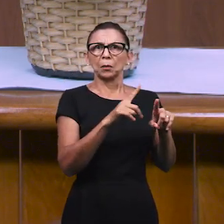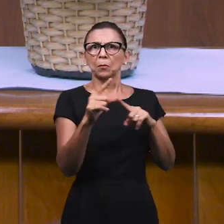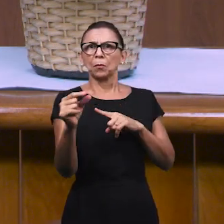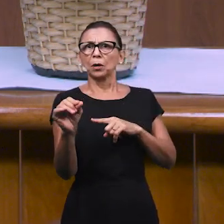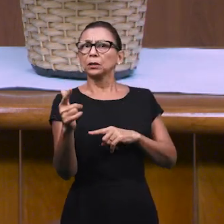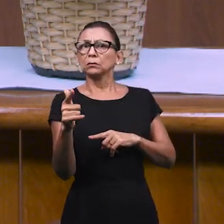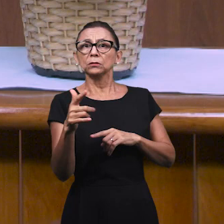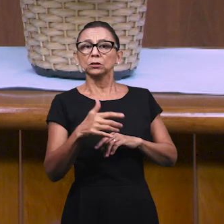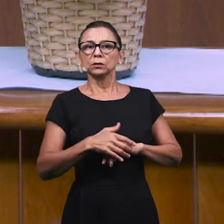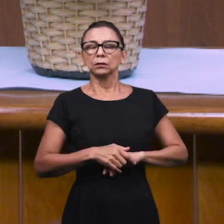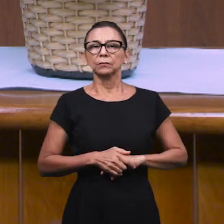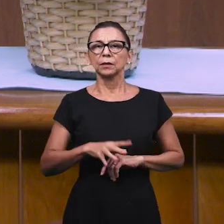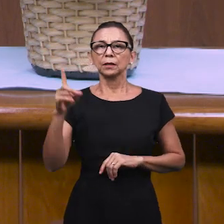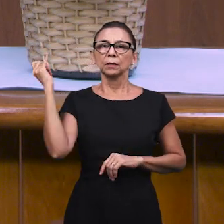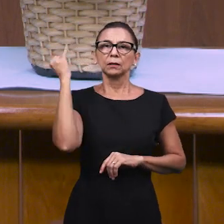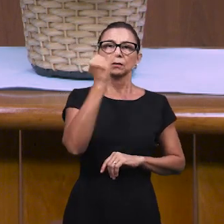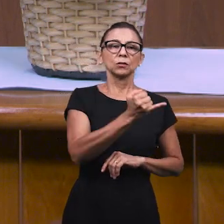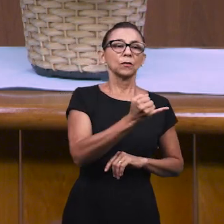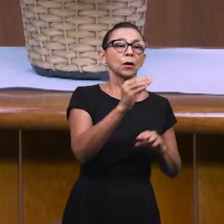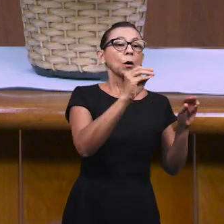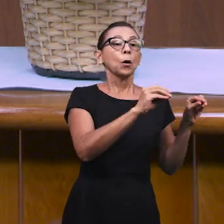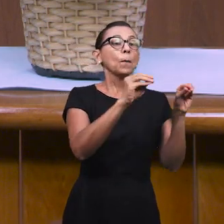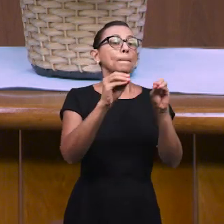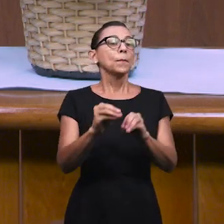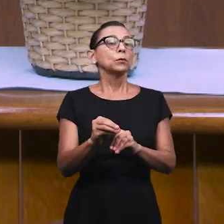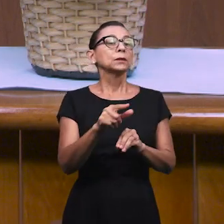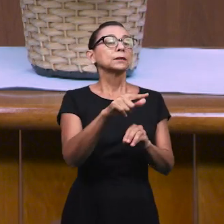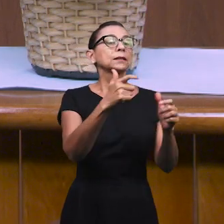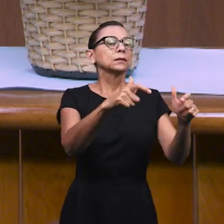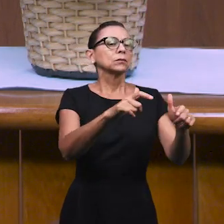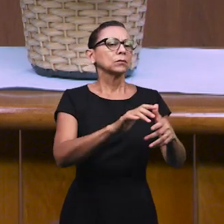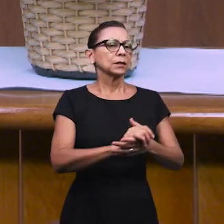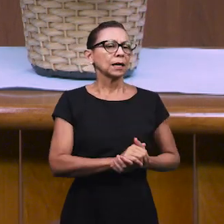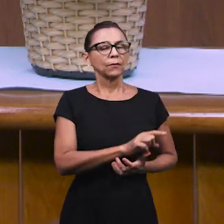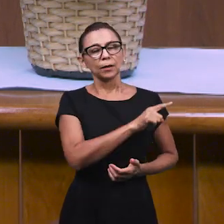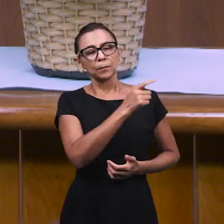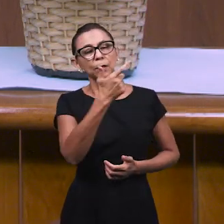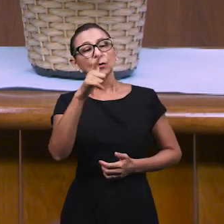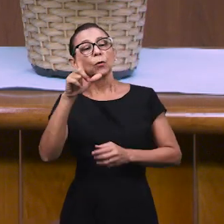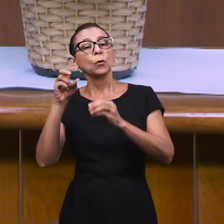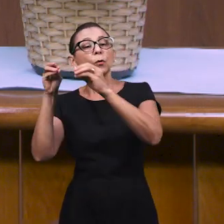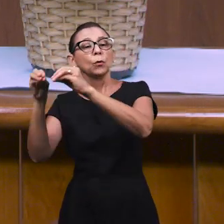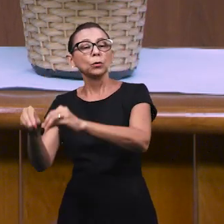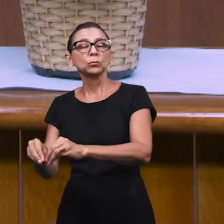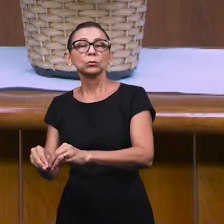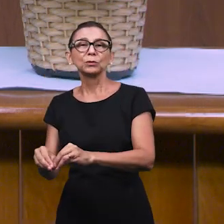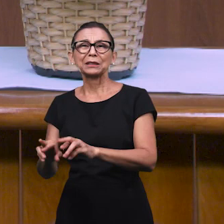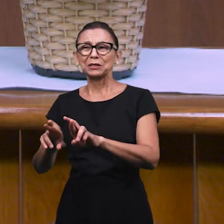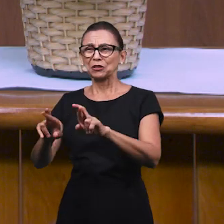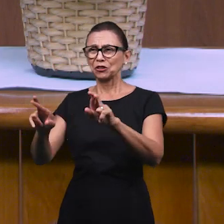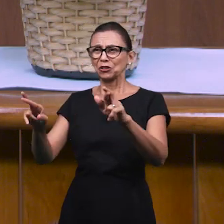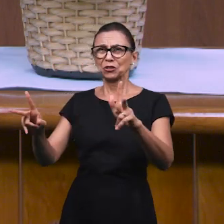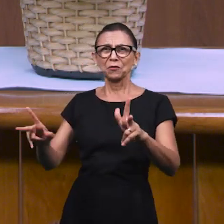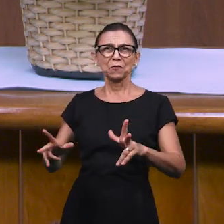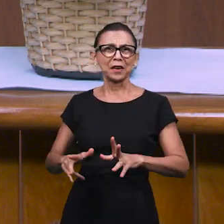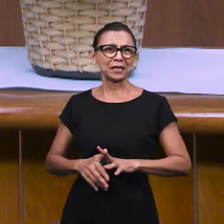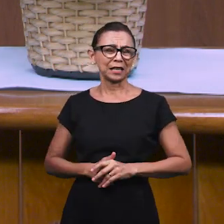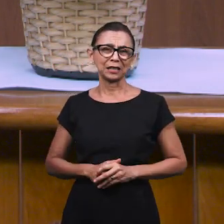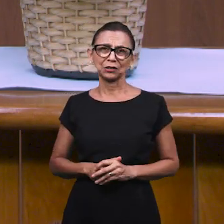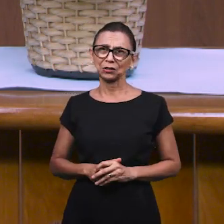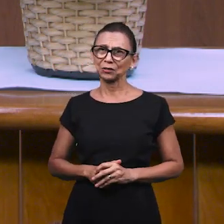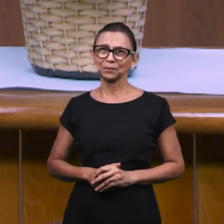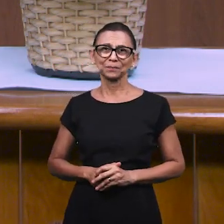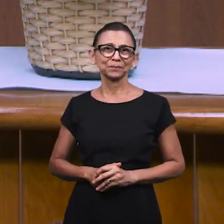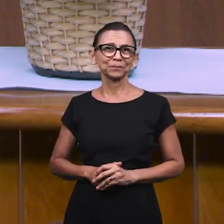Deus. Ele foi para um lugar distante, lugar não tão bom quando ele estava, lugar não tão civilizado como ele vivia, não a metrópole onde